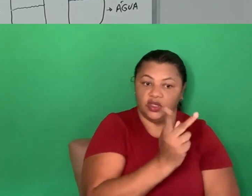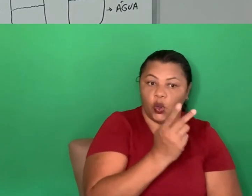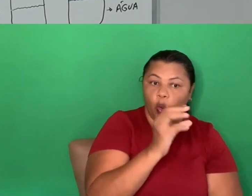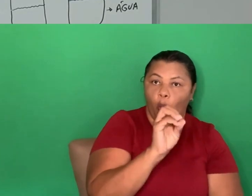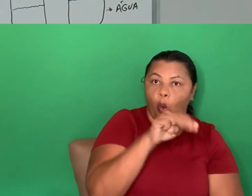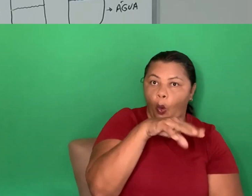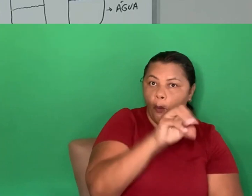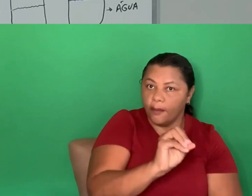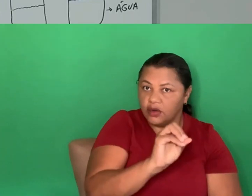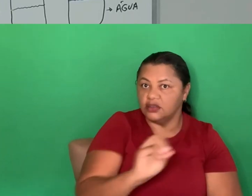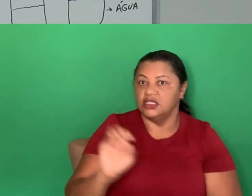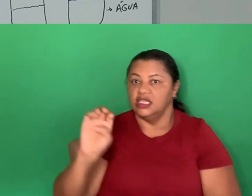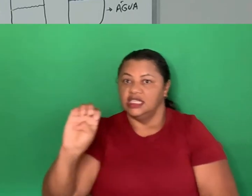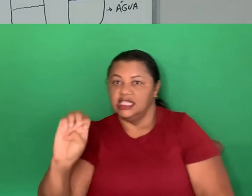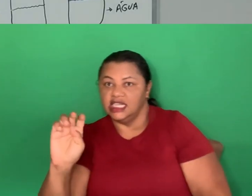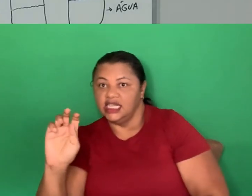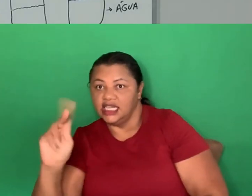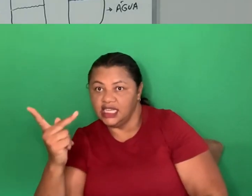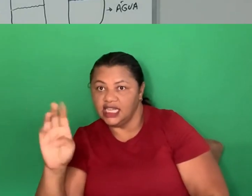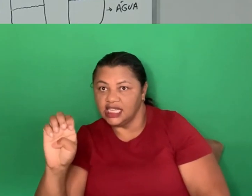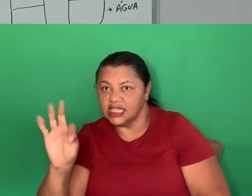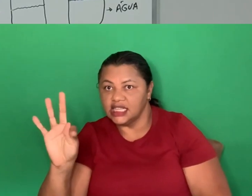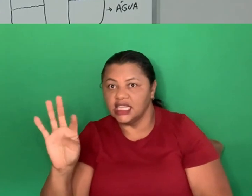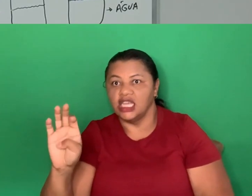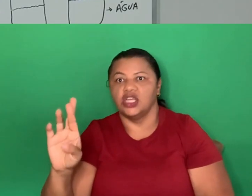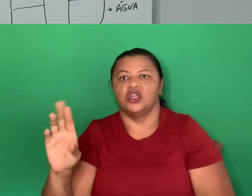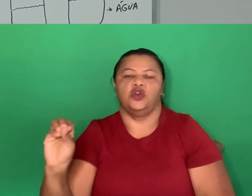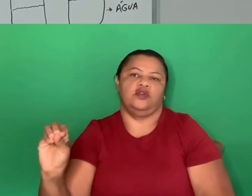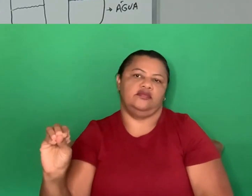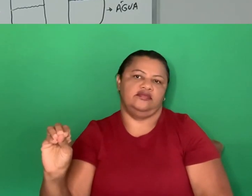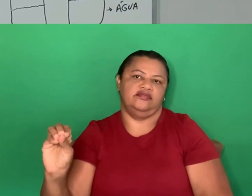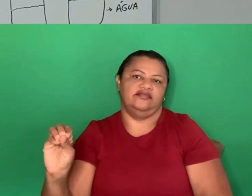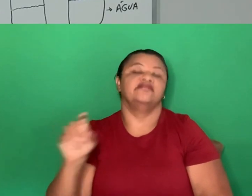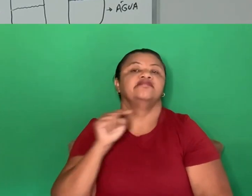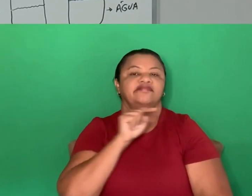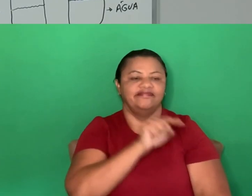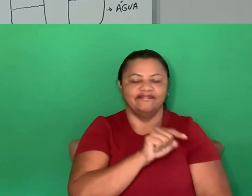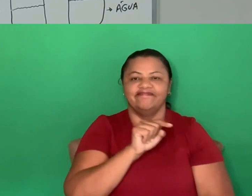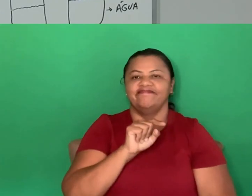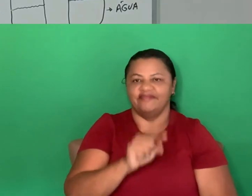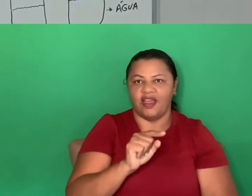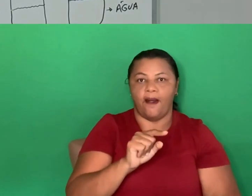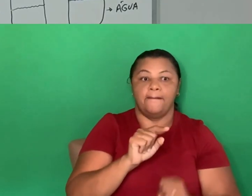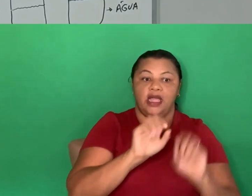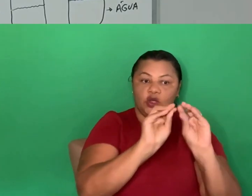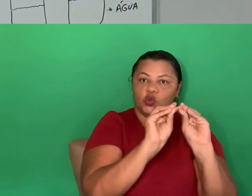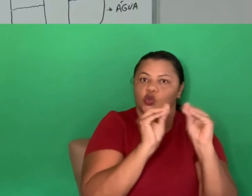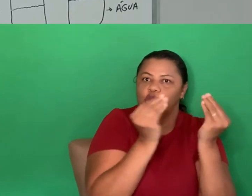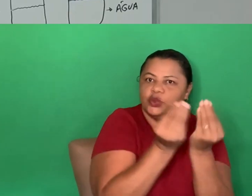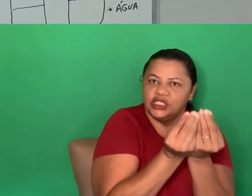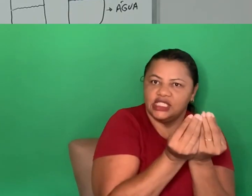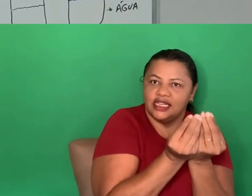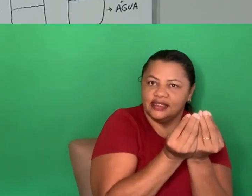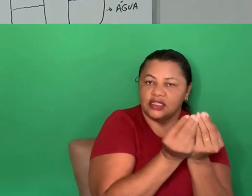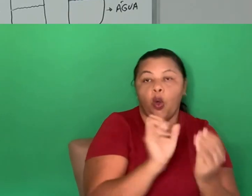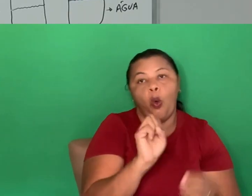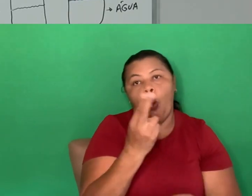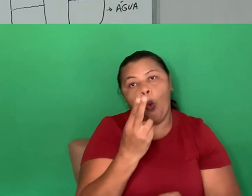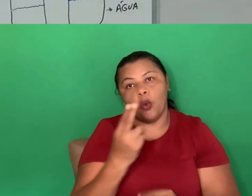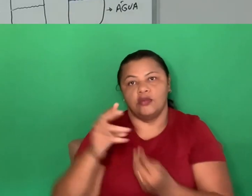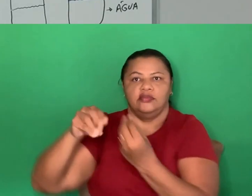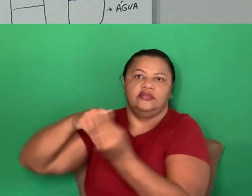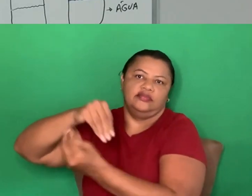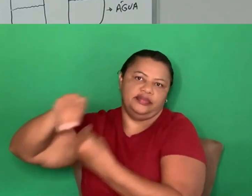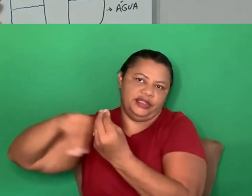rápido, só para nós fixarmos isso aqui, porque na sequência nós teremos uma listinha de exercícios e vocês praticarão isso